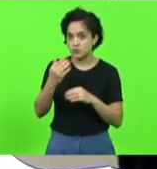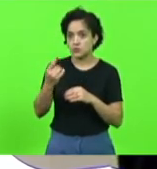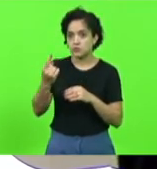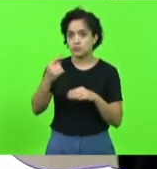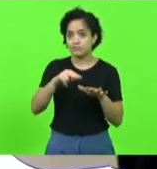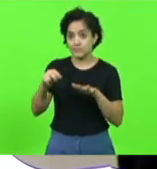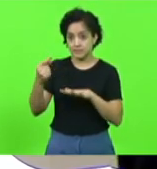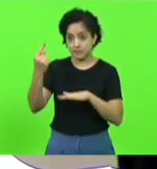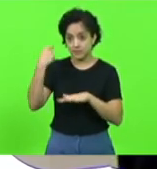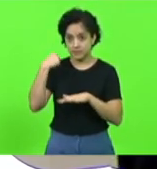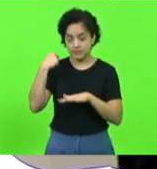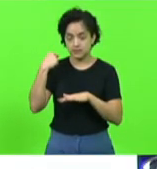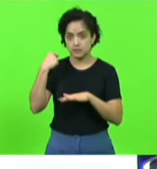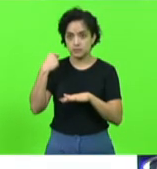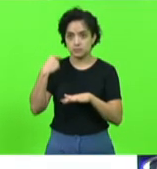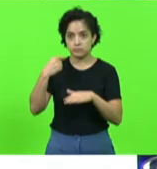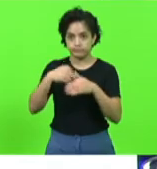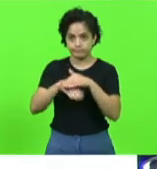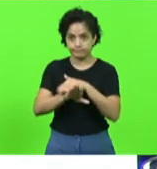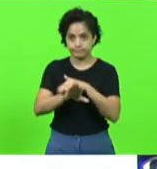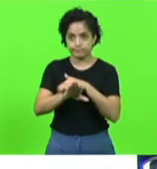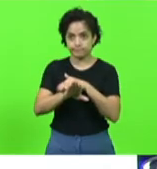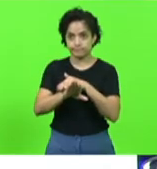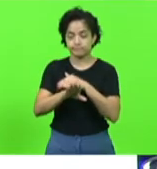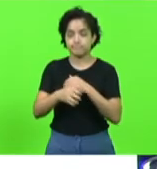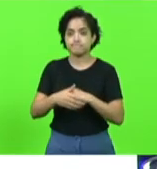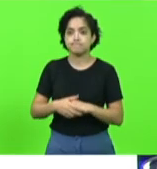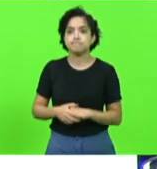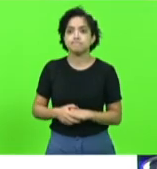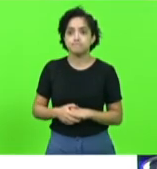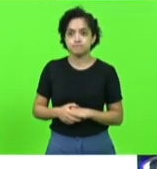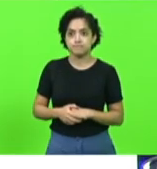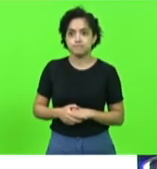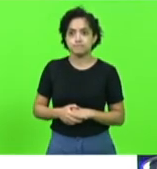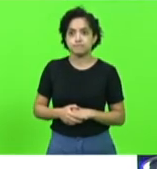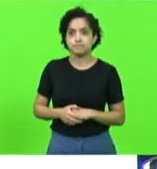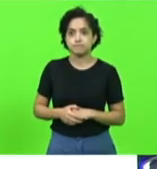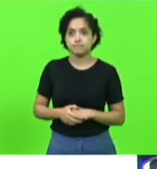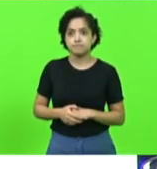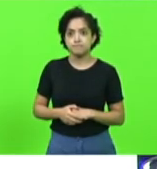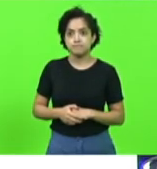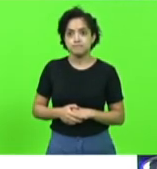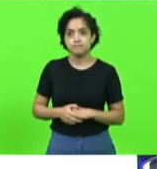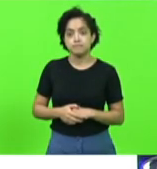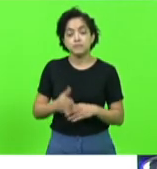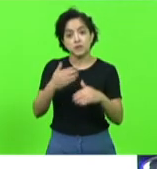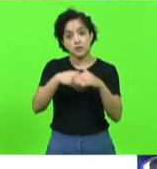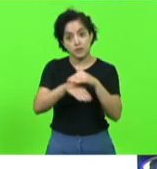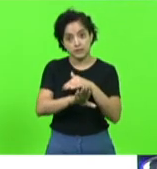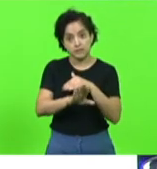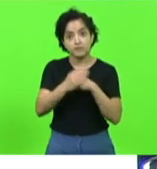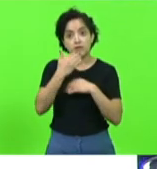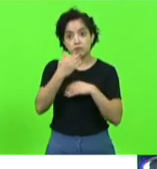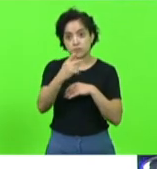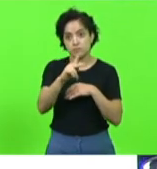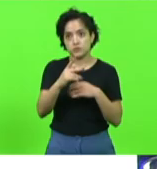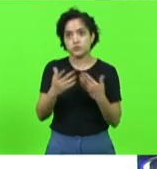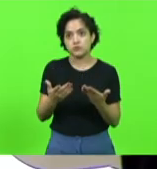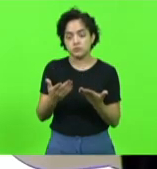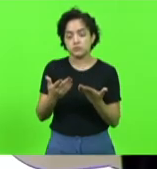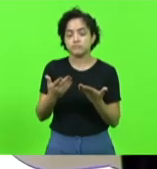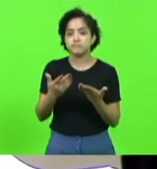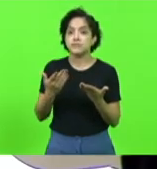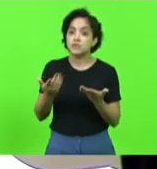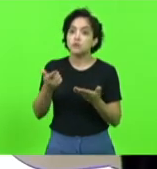semana passada para que fosse arquivado? Isso, verbalmente. Esta presidência arquivou o requerimento de Vossa Excelência, então eu solicito que